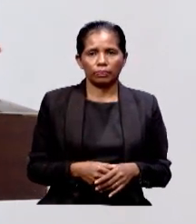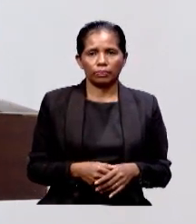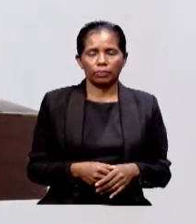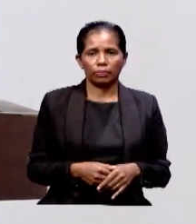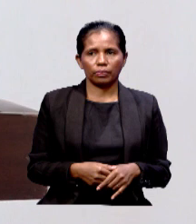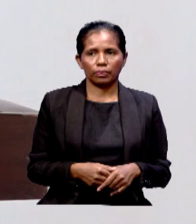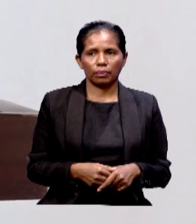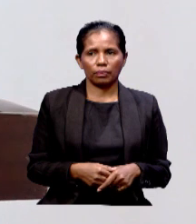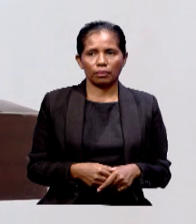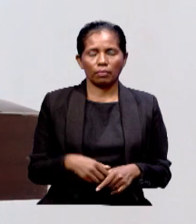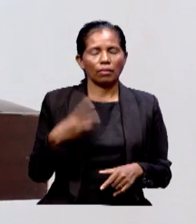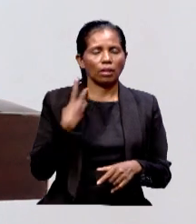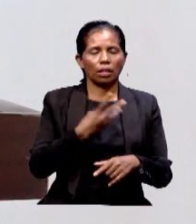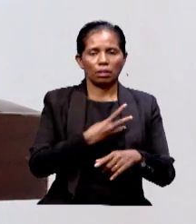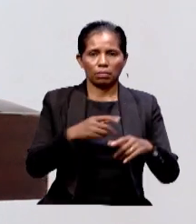Vamos